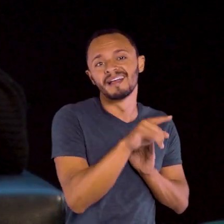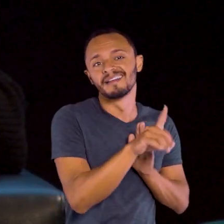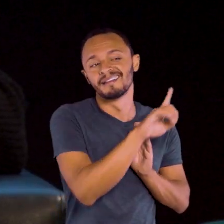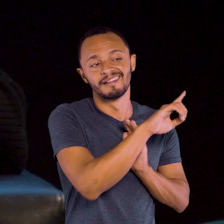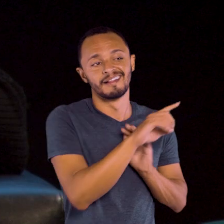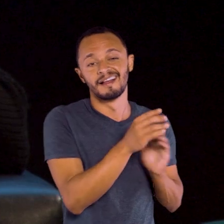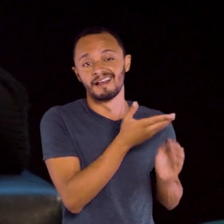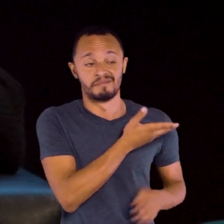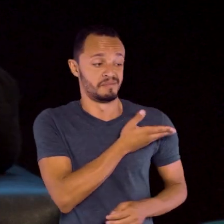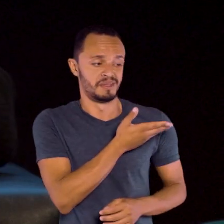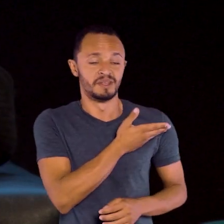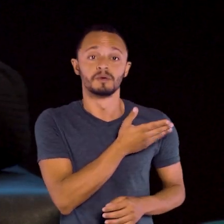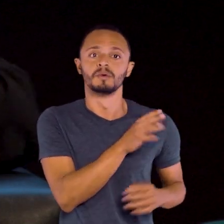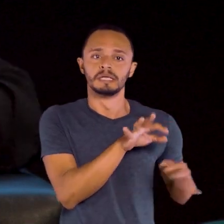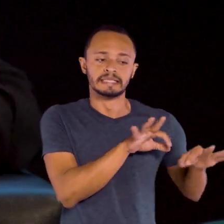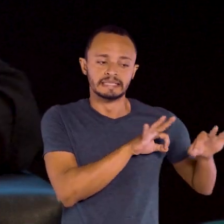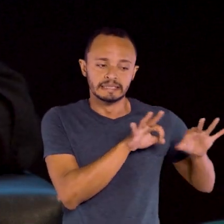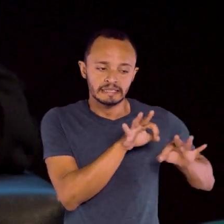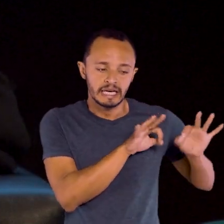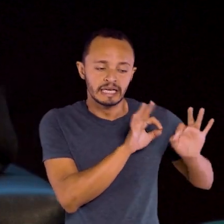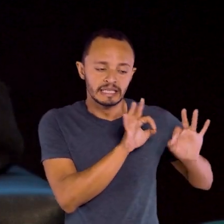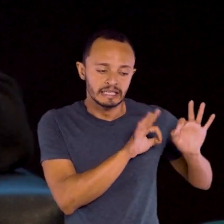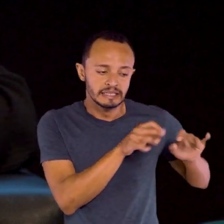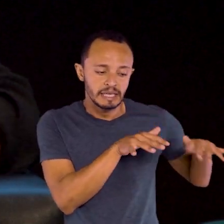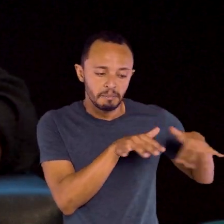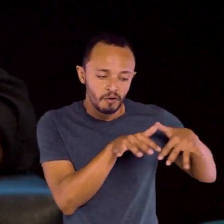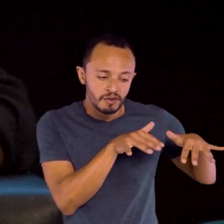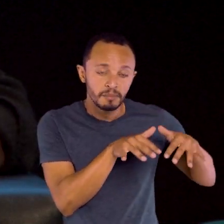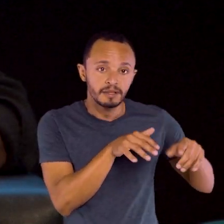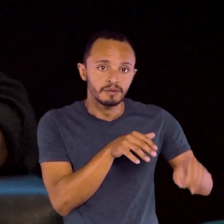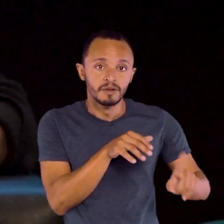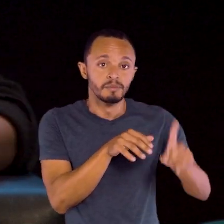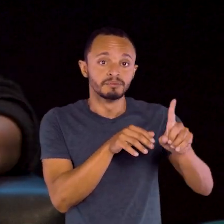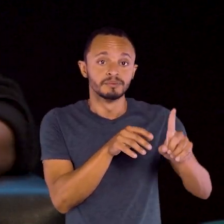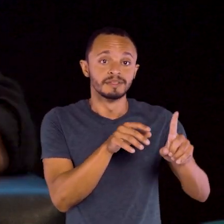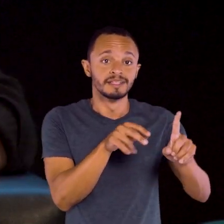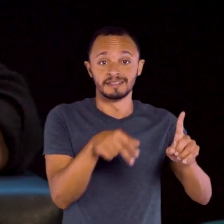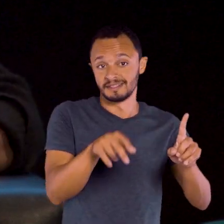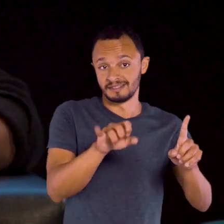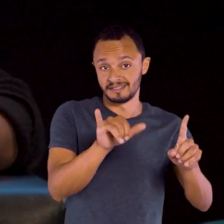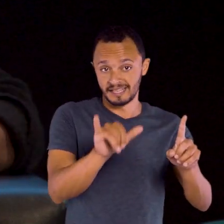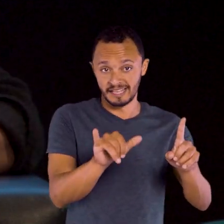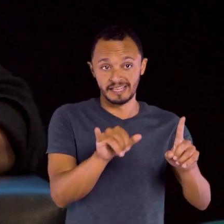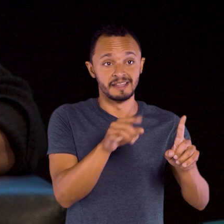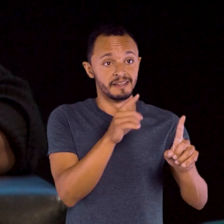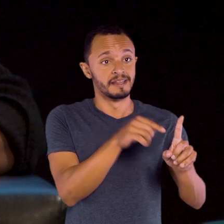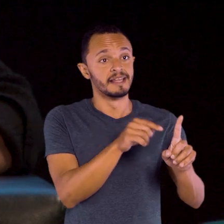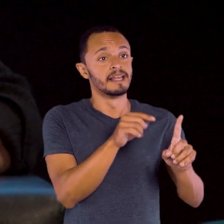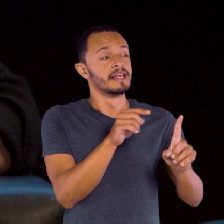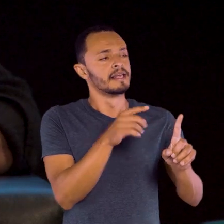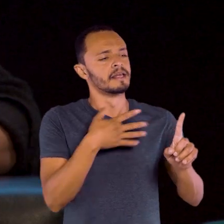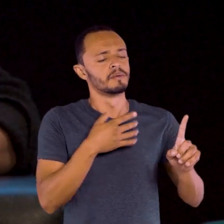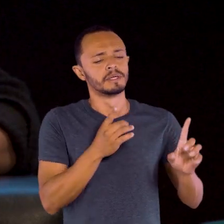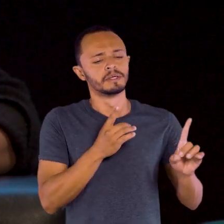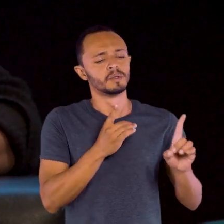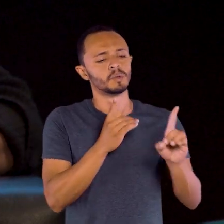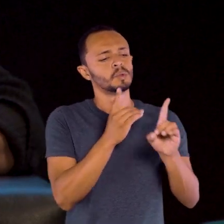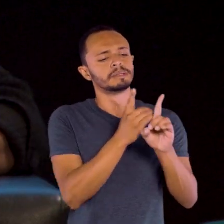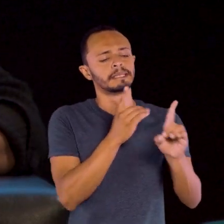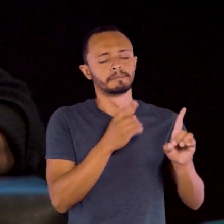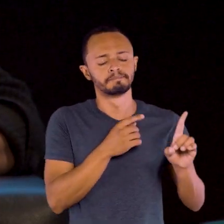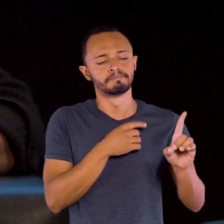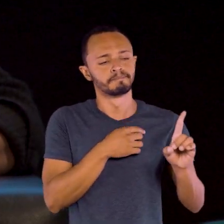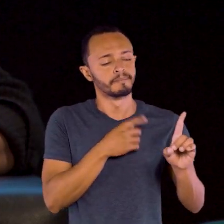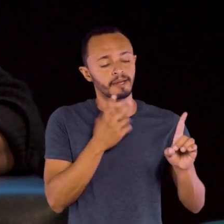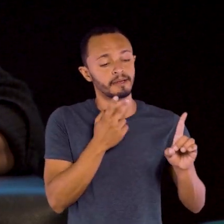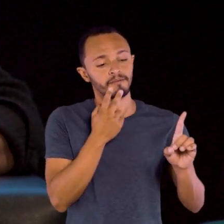Foi meu pai que liderou esse movimento aí do doutor honoris causa do Ney. E aí eu encontrei com ele